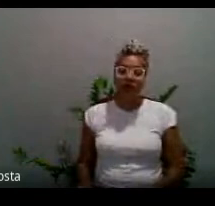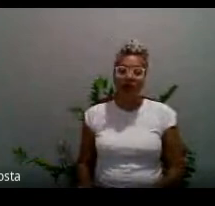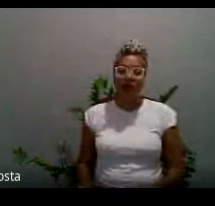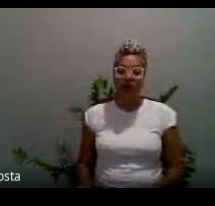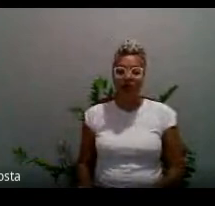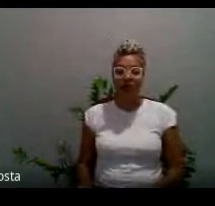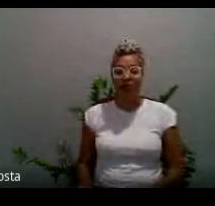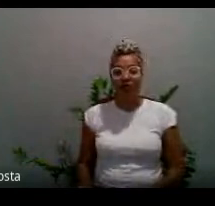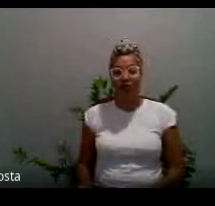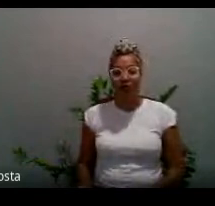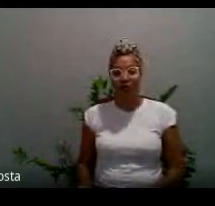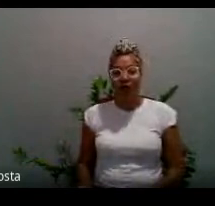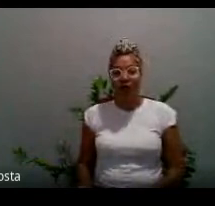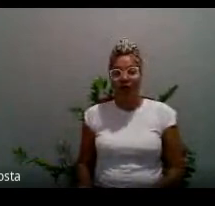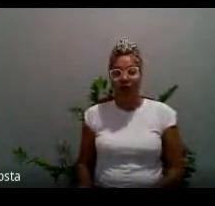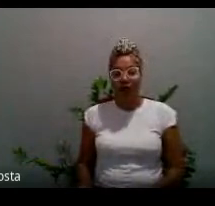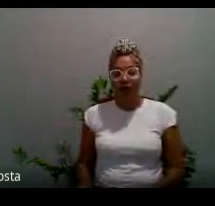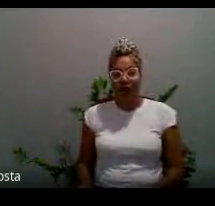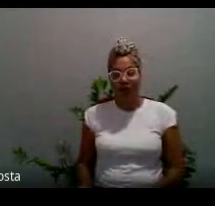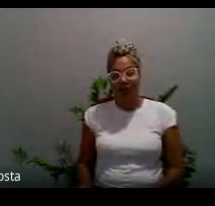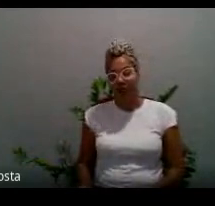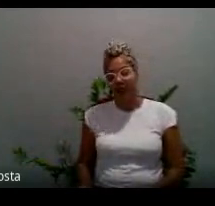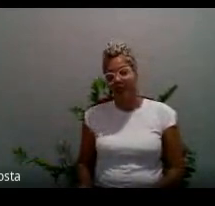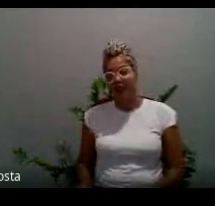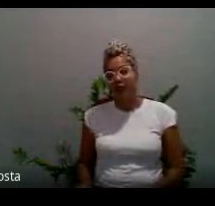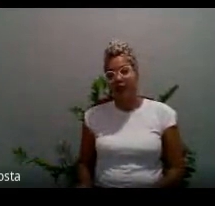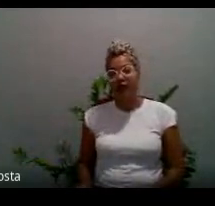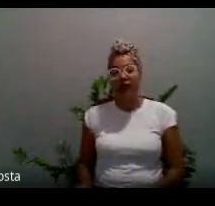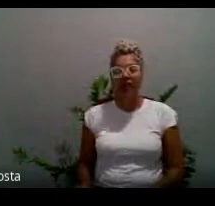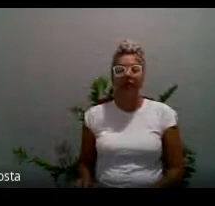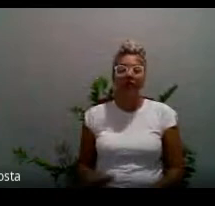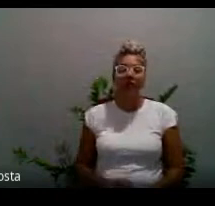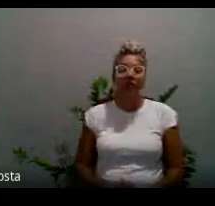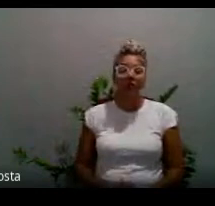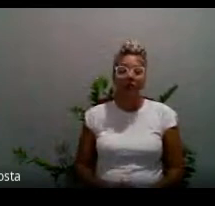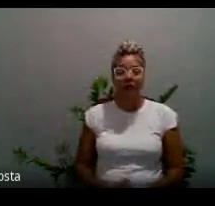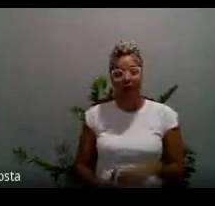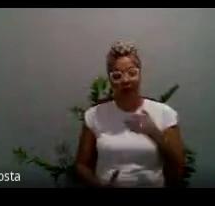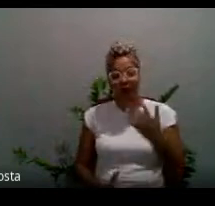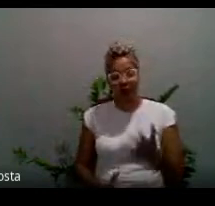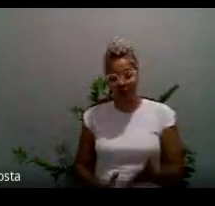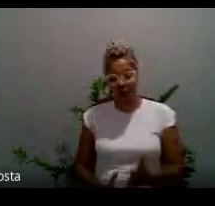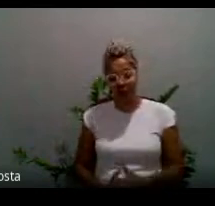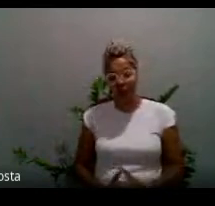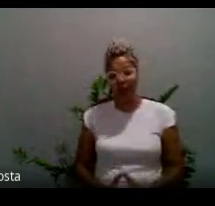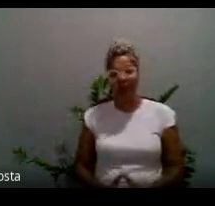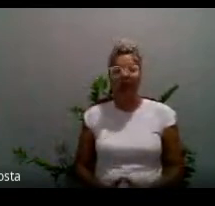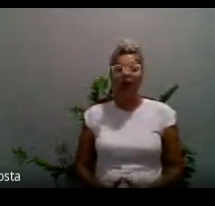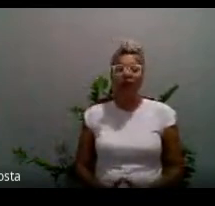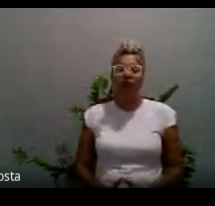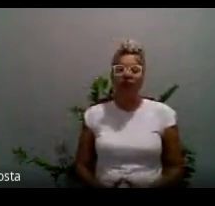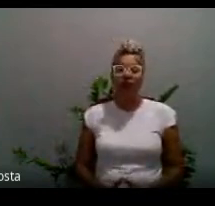A ferramenta que a gente utilizou para fazer essa análise foi a das heurísticas de Nielsen,